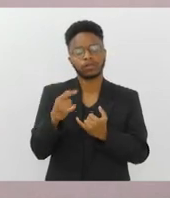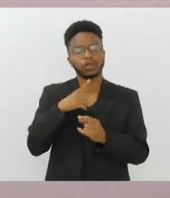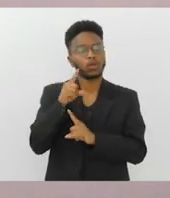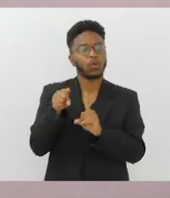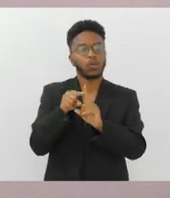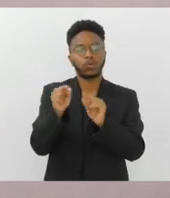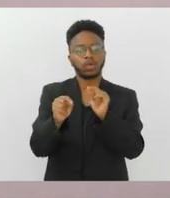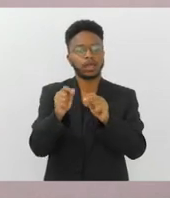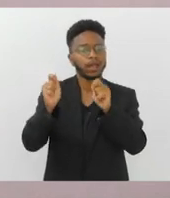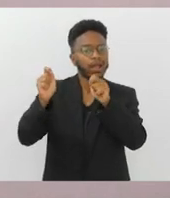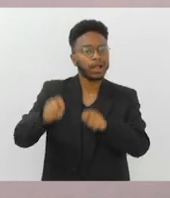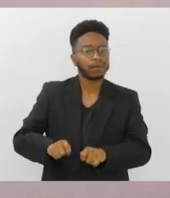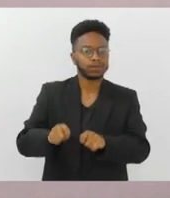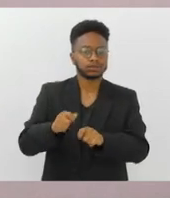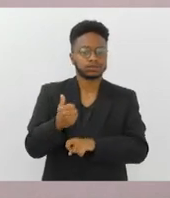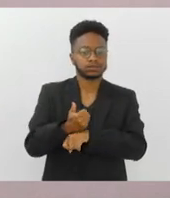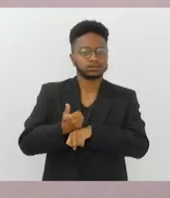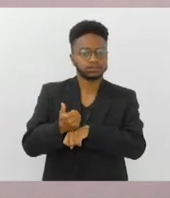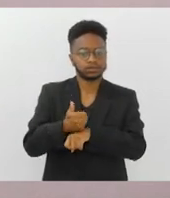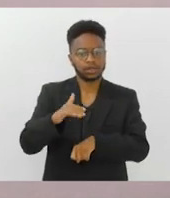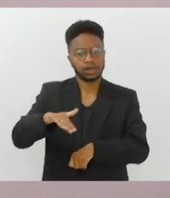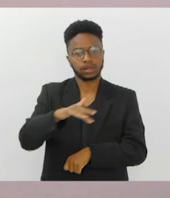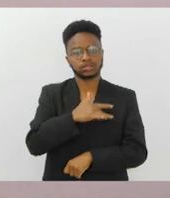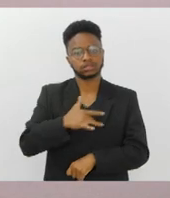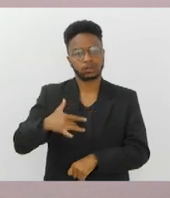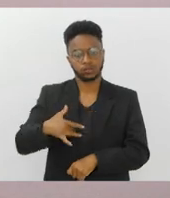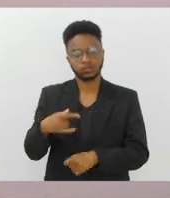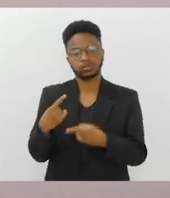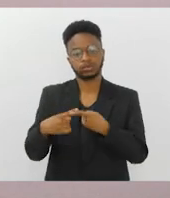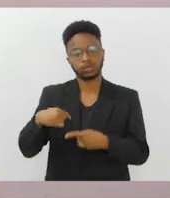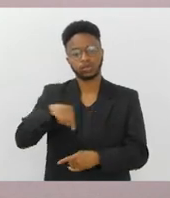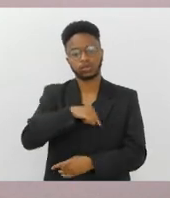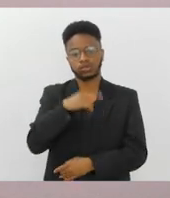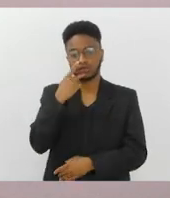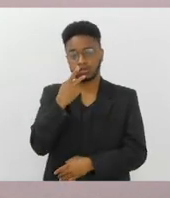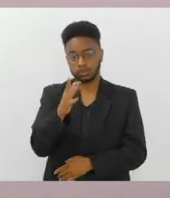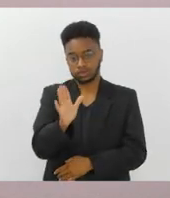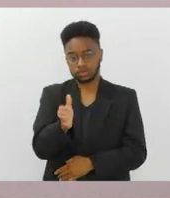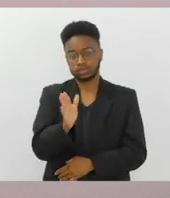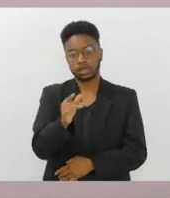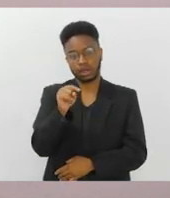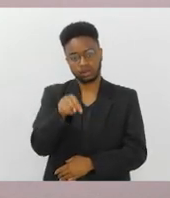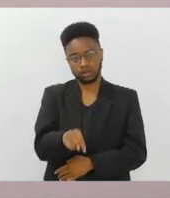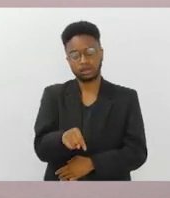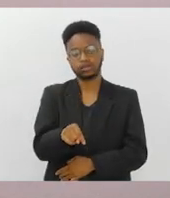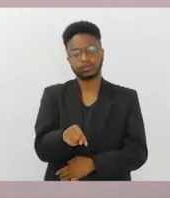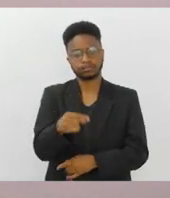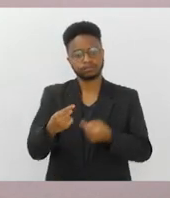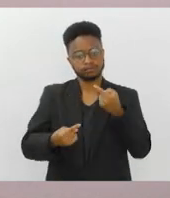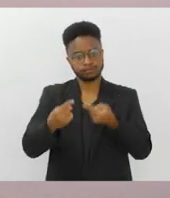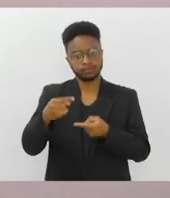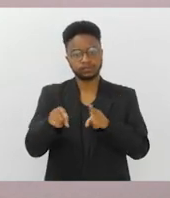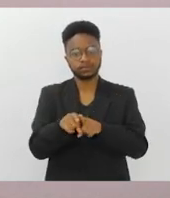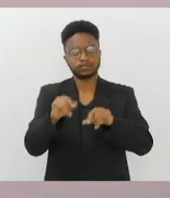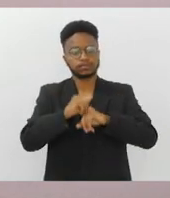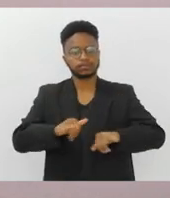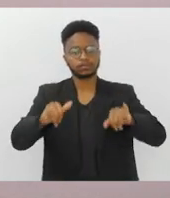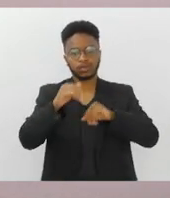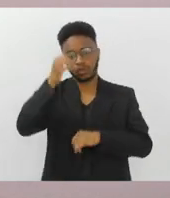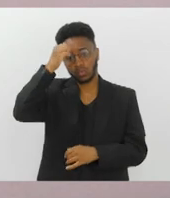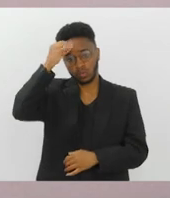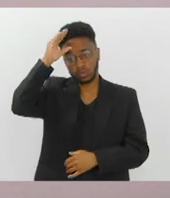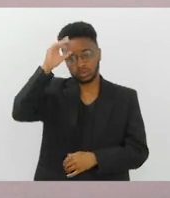capacitar os profissionais de saúde. Isso já foi dito aqui amplamente pela mesa e difundir conhecimentos relacionados